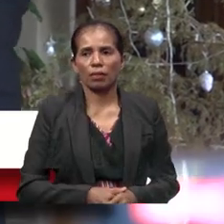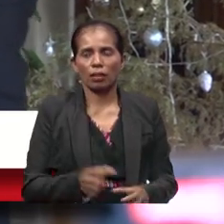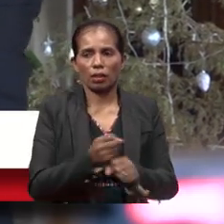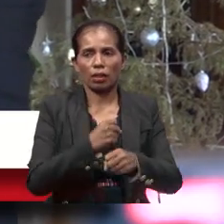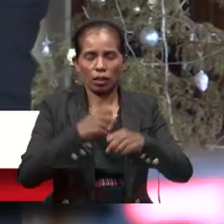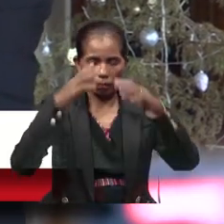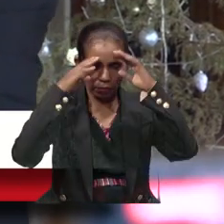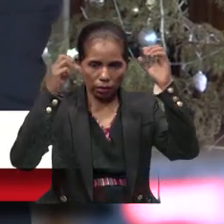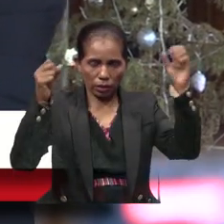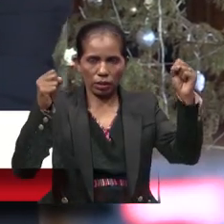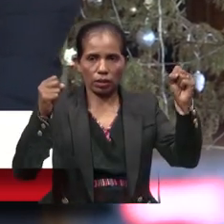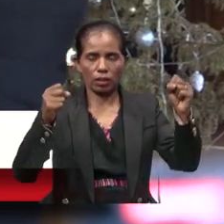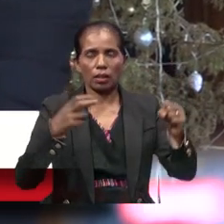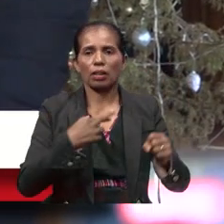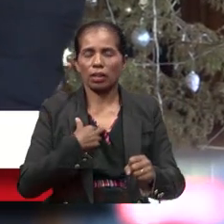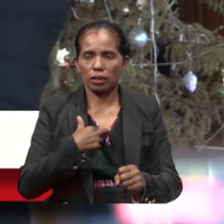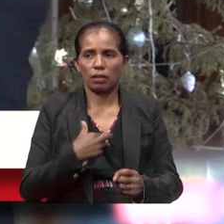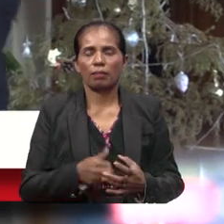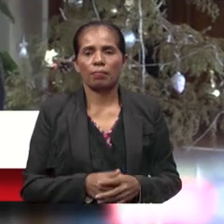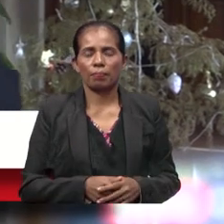Presidente da República Racic,